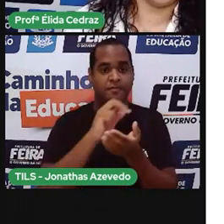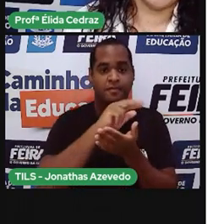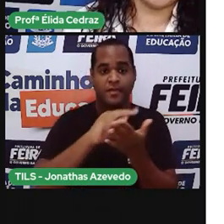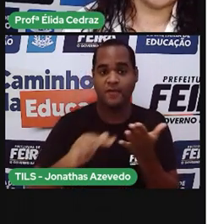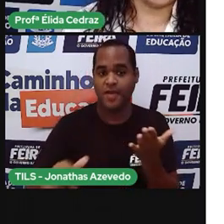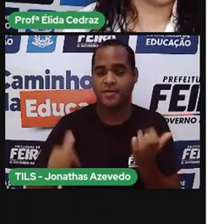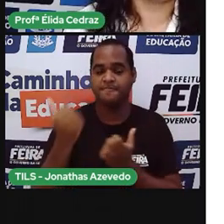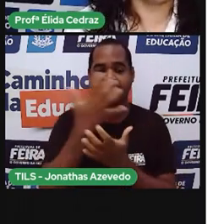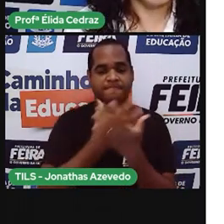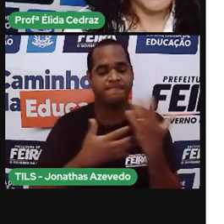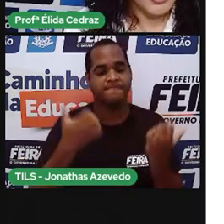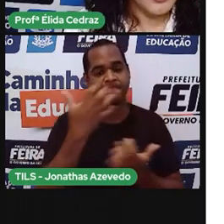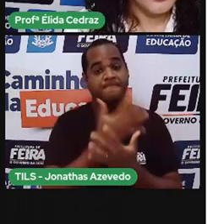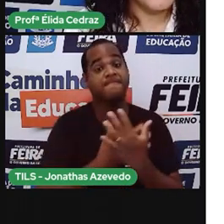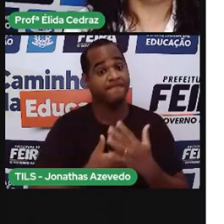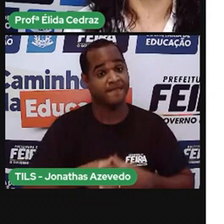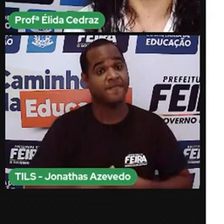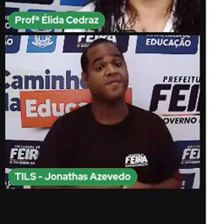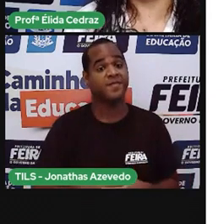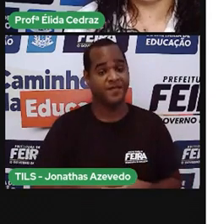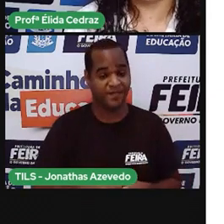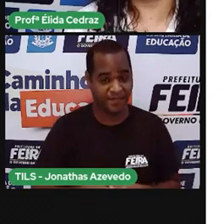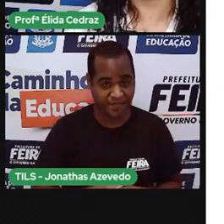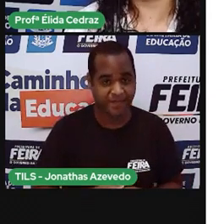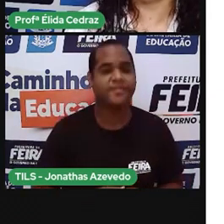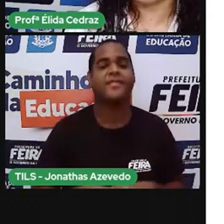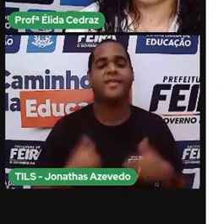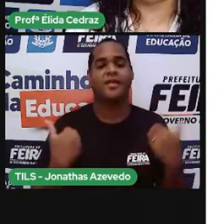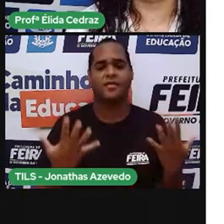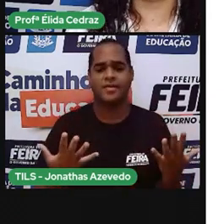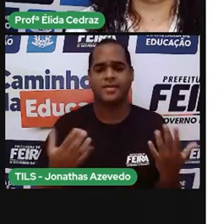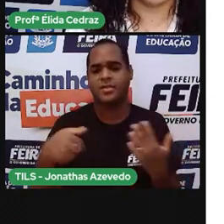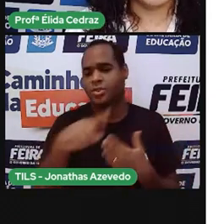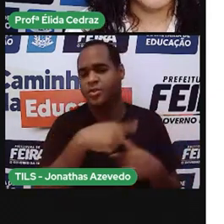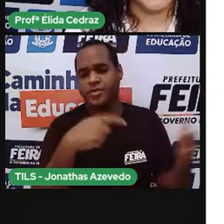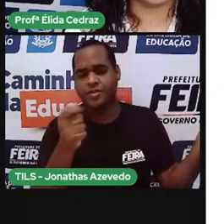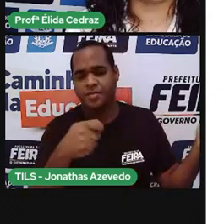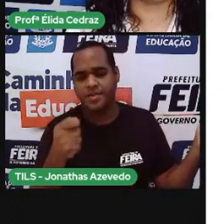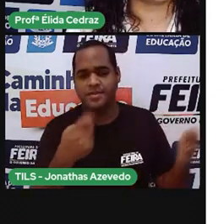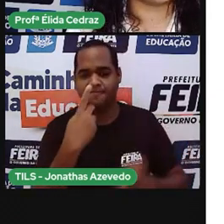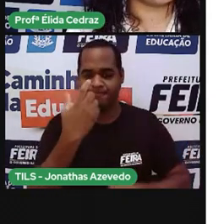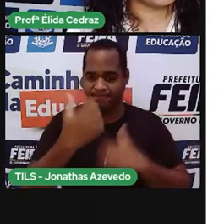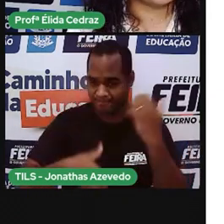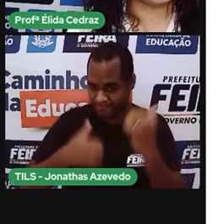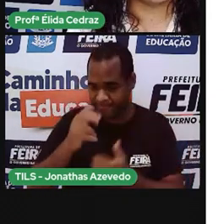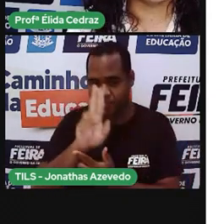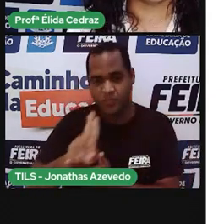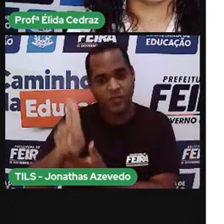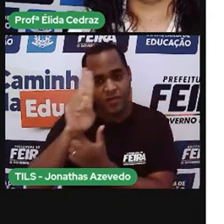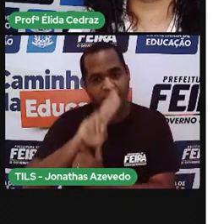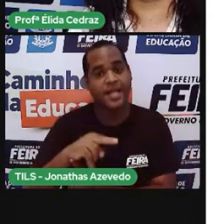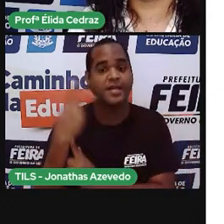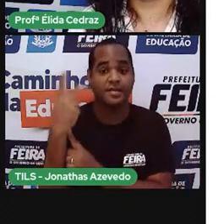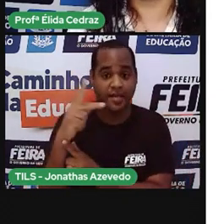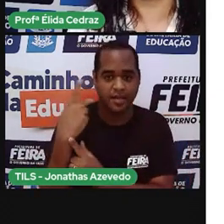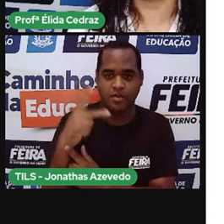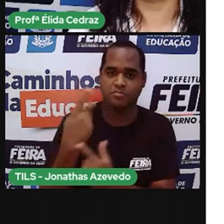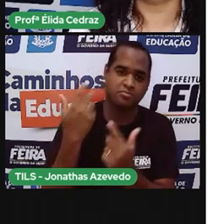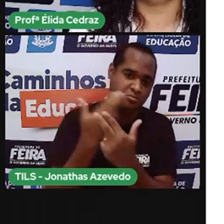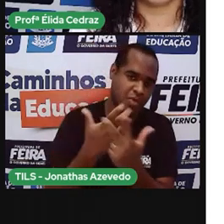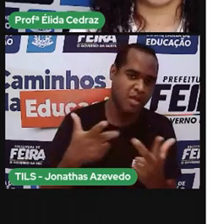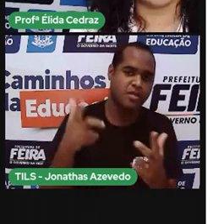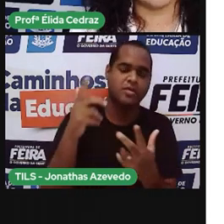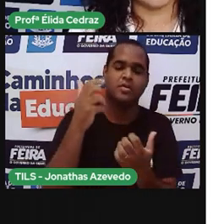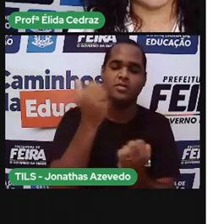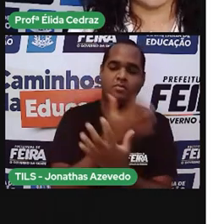Instrumentos musicais. É, nós podemos sim utilizar os instrumentos musicais